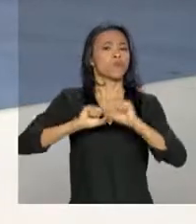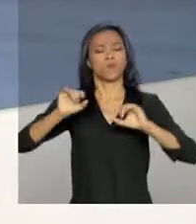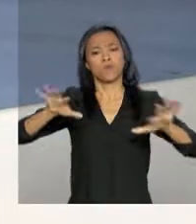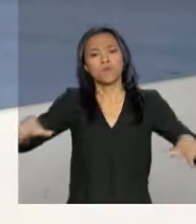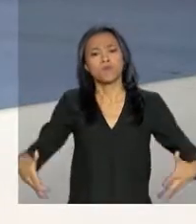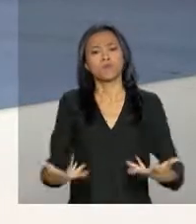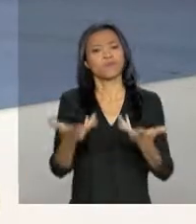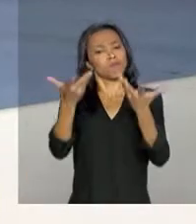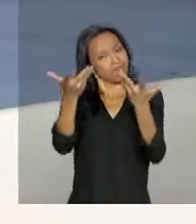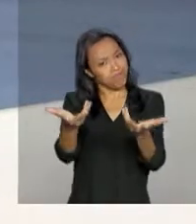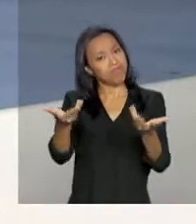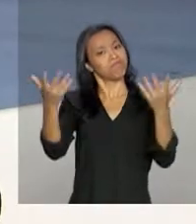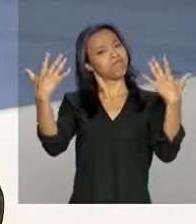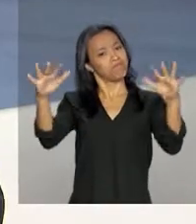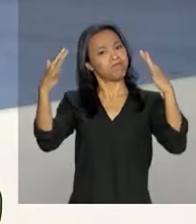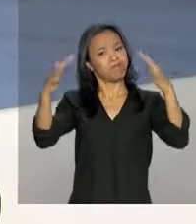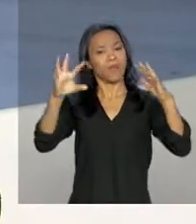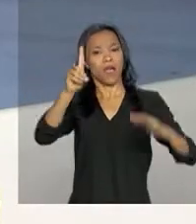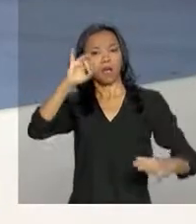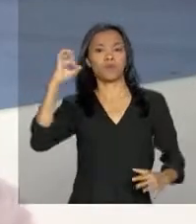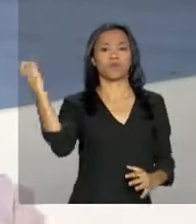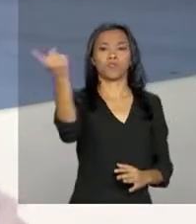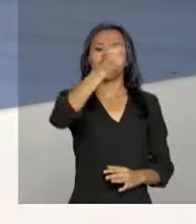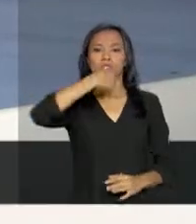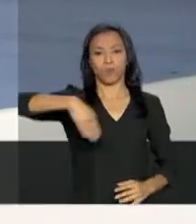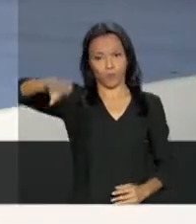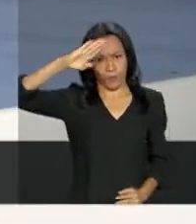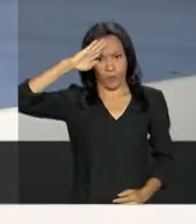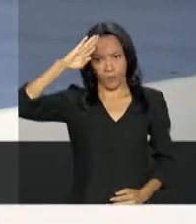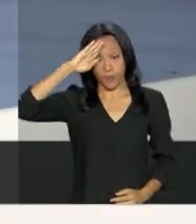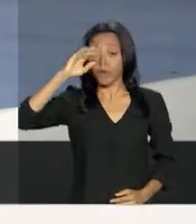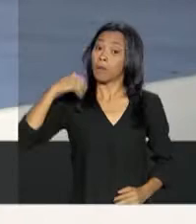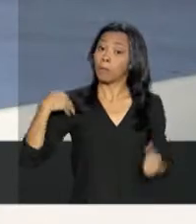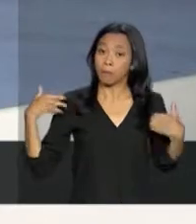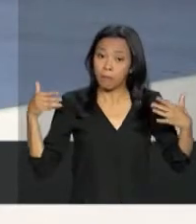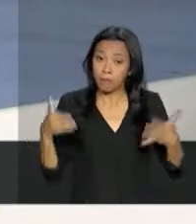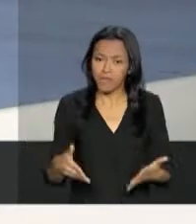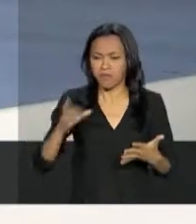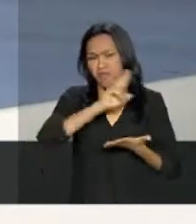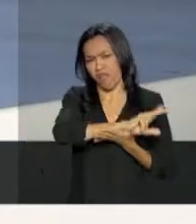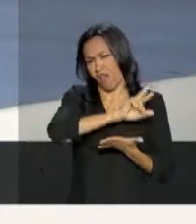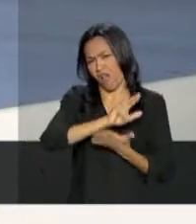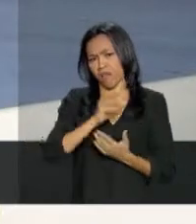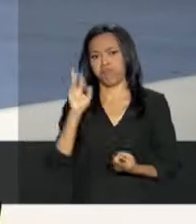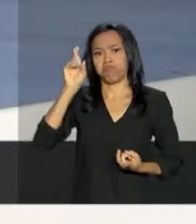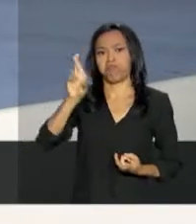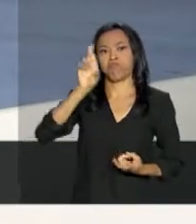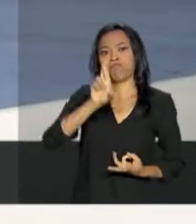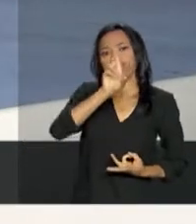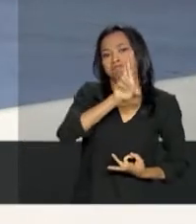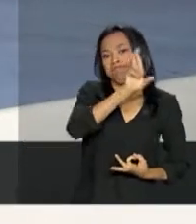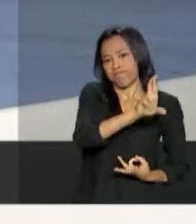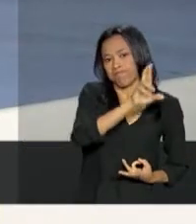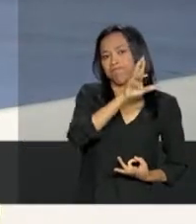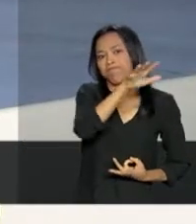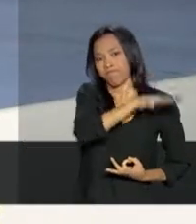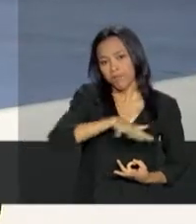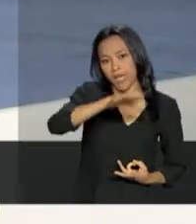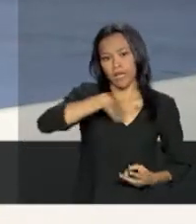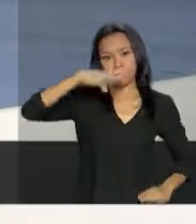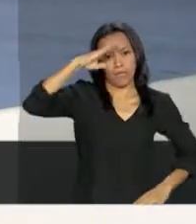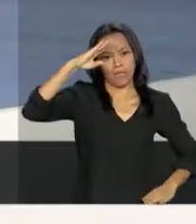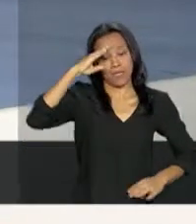em comemoração ao Dia do Soldado. Participam desse evento diversas autoridades civis e